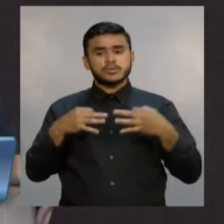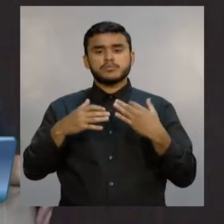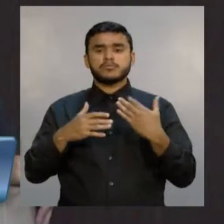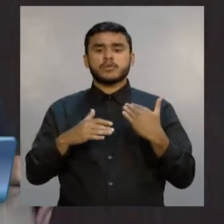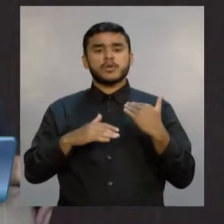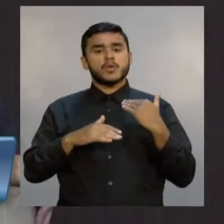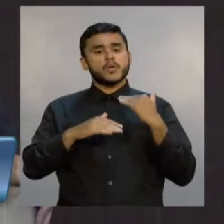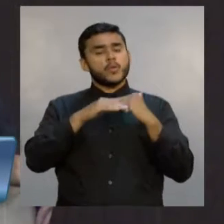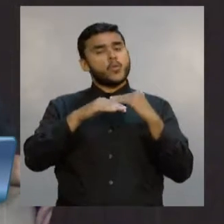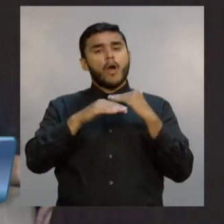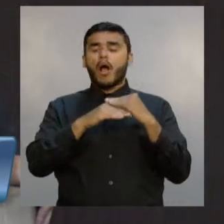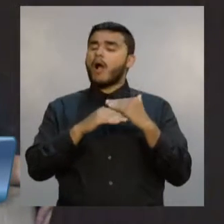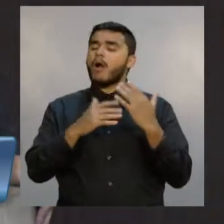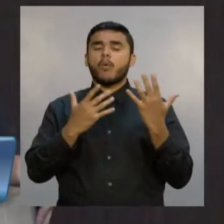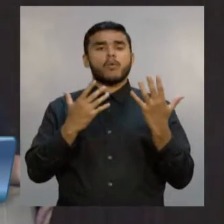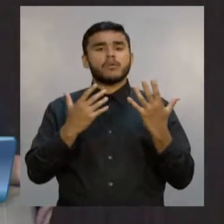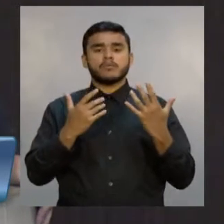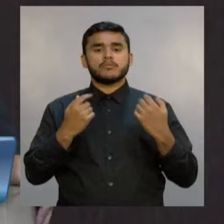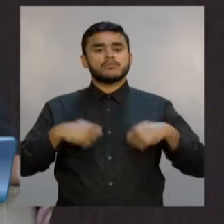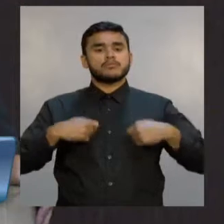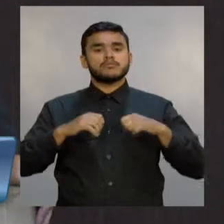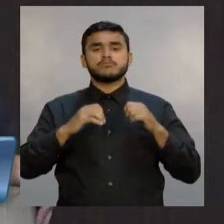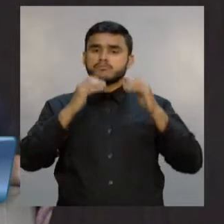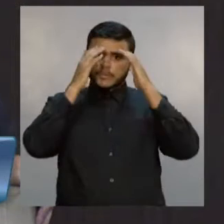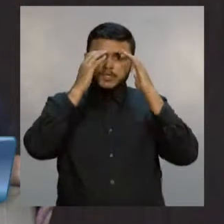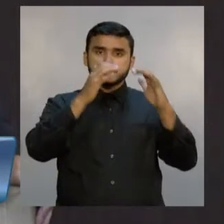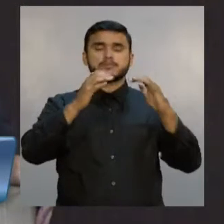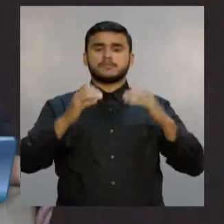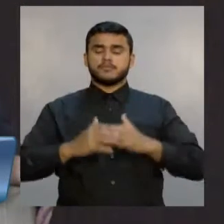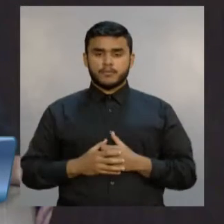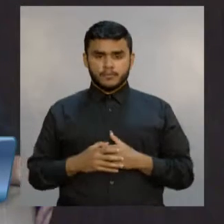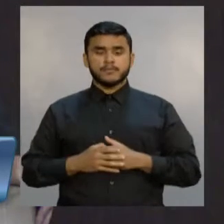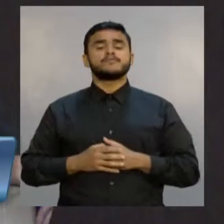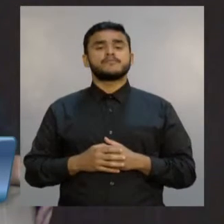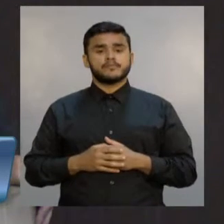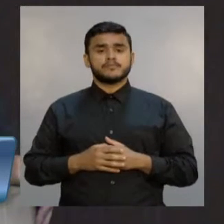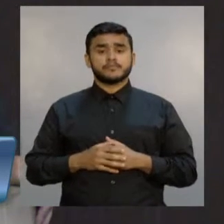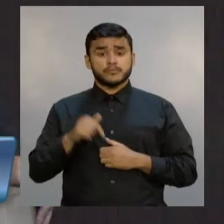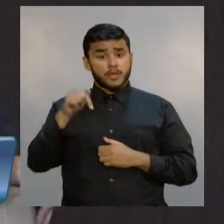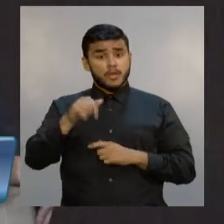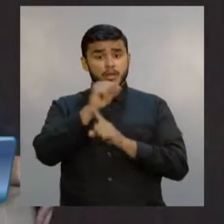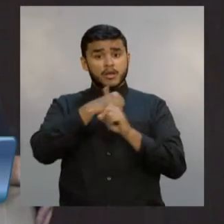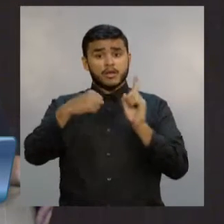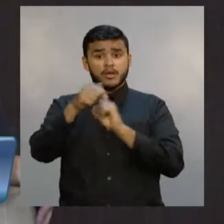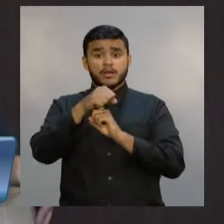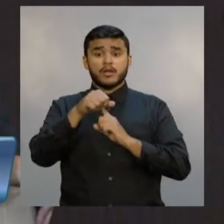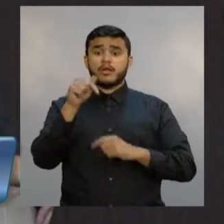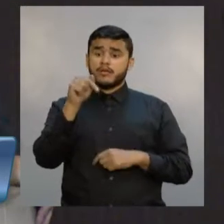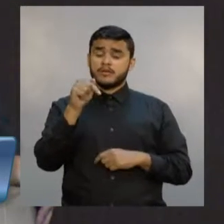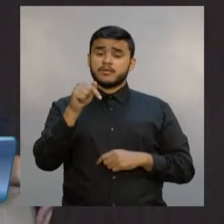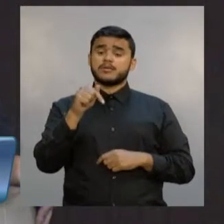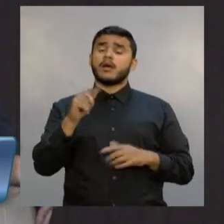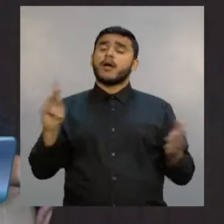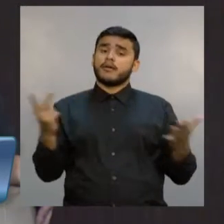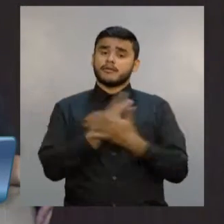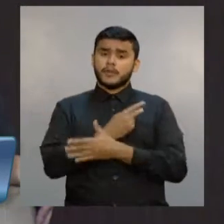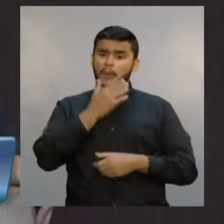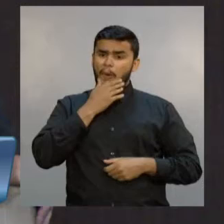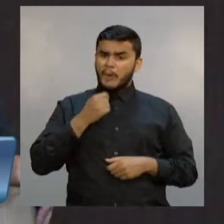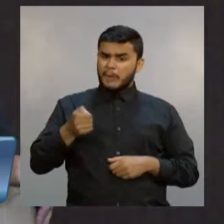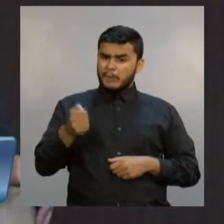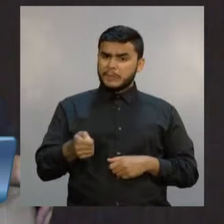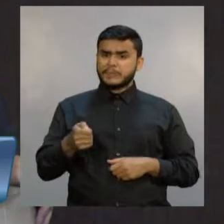própria, livre e emancipada. Porque uma sociedade, para além do patriarcado e do